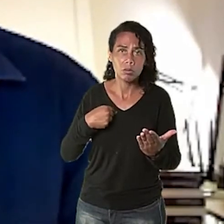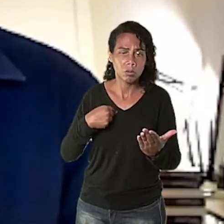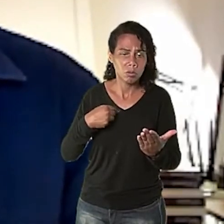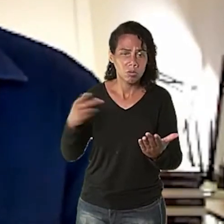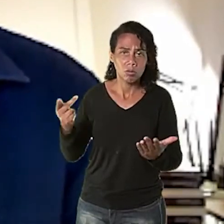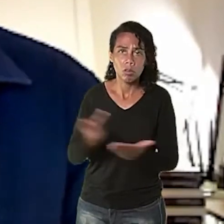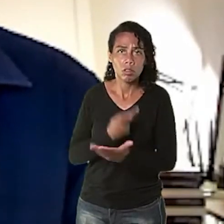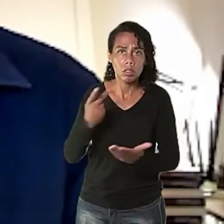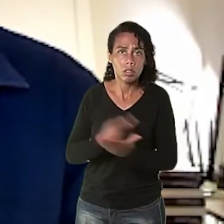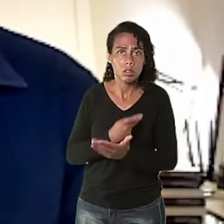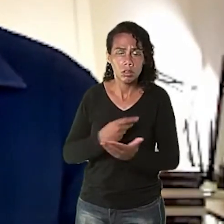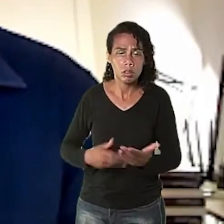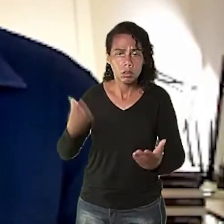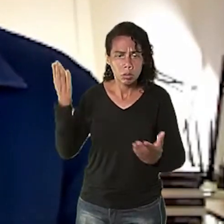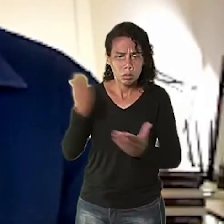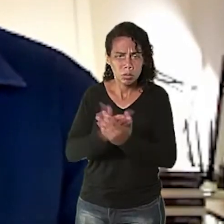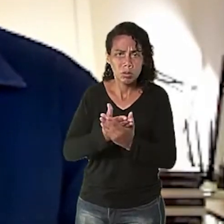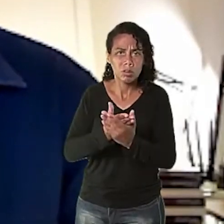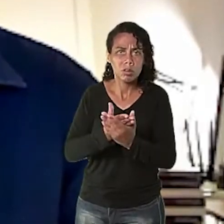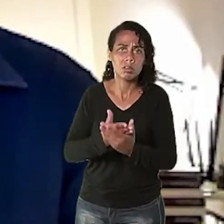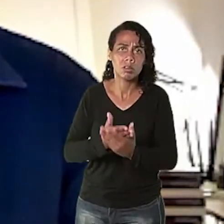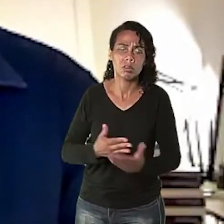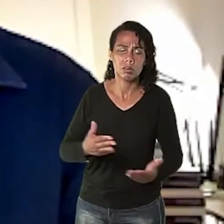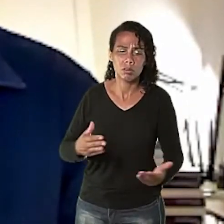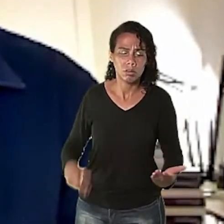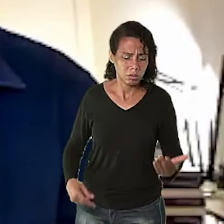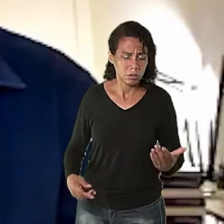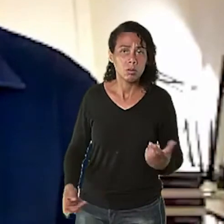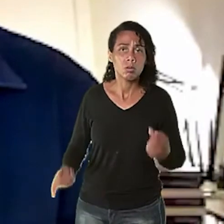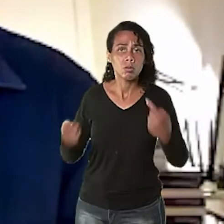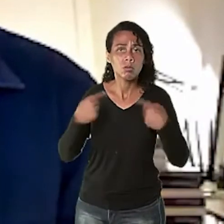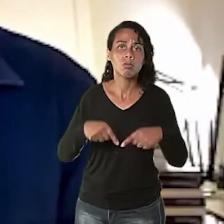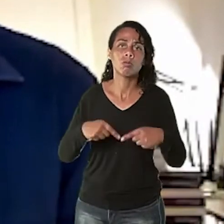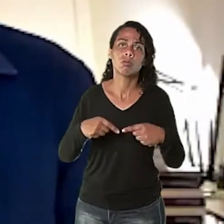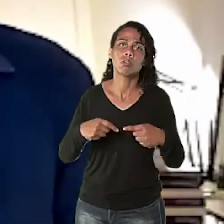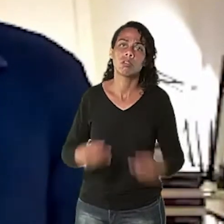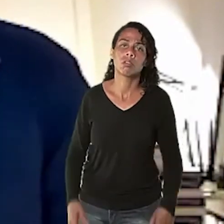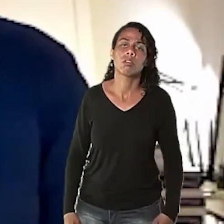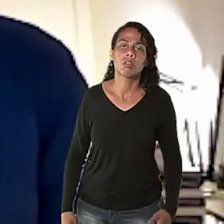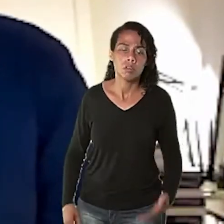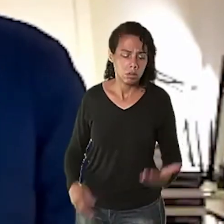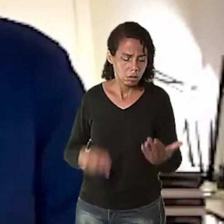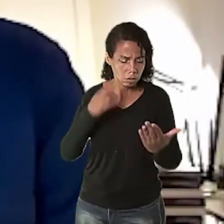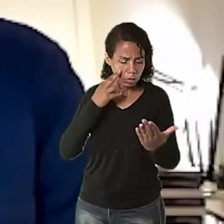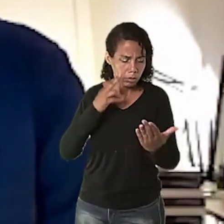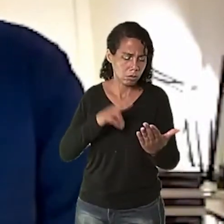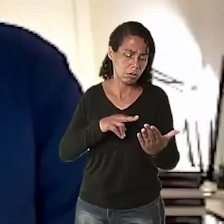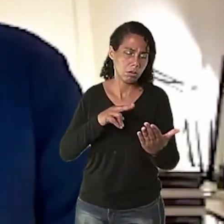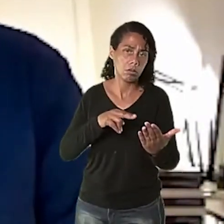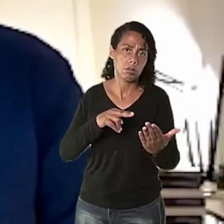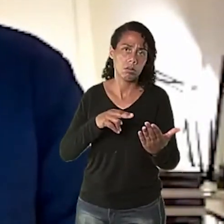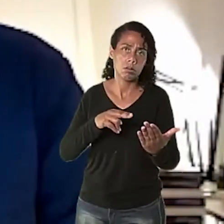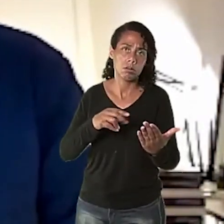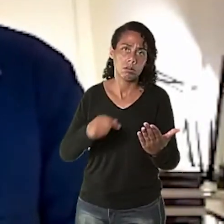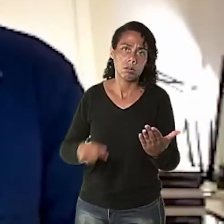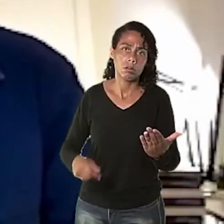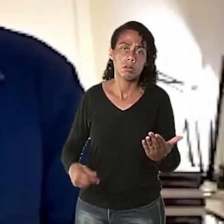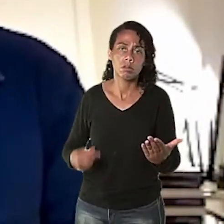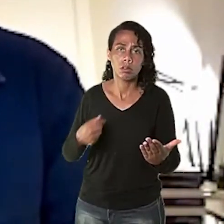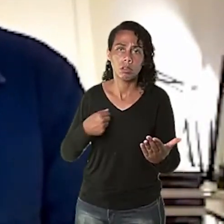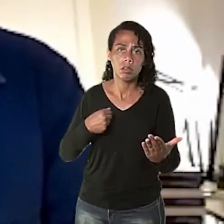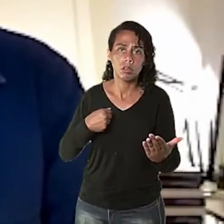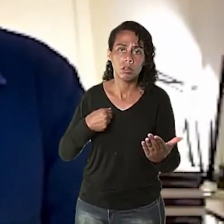sátira. Eu ofereci escrever uma coluna sobre isso, eu fui tem registrado o e-mail. Me demitiram sumariamente, a